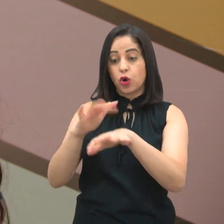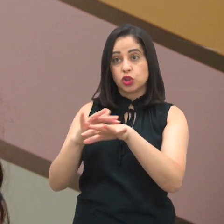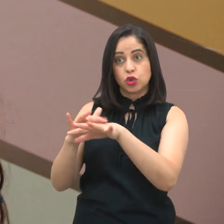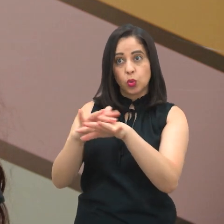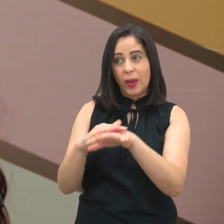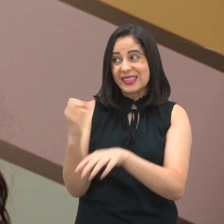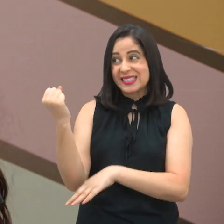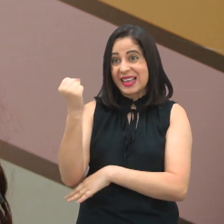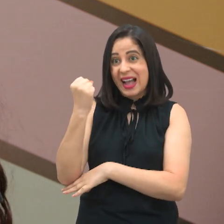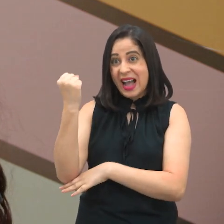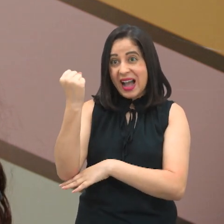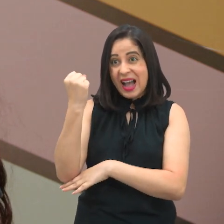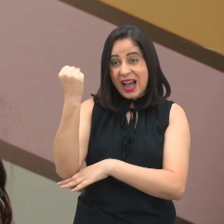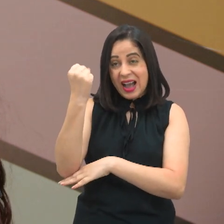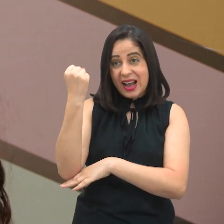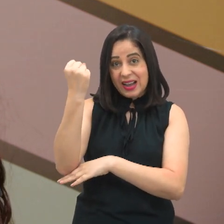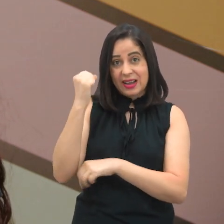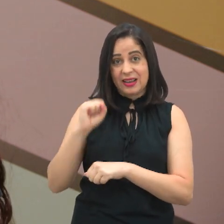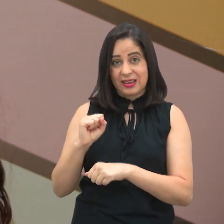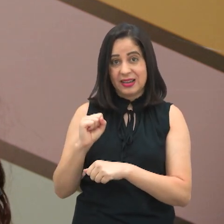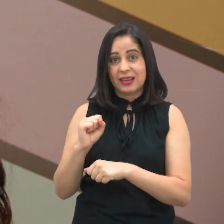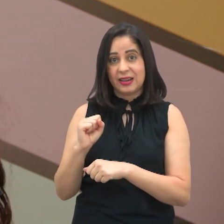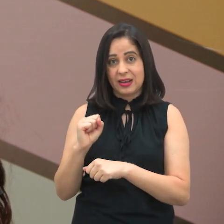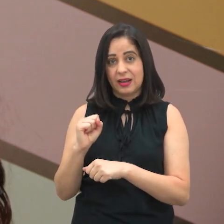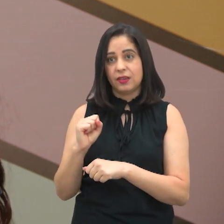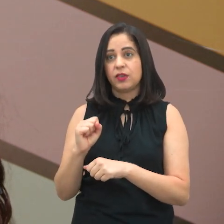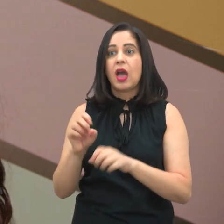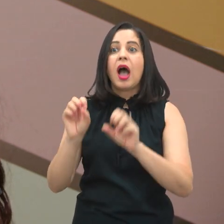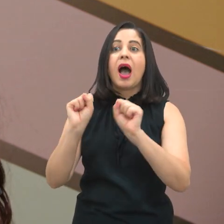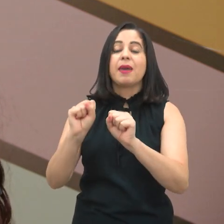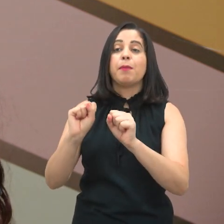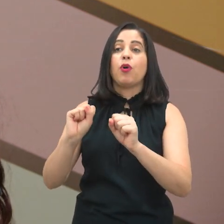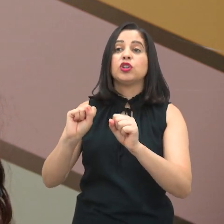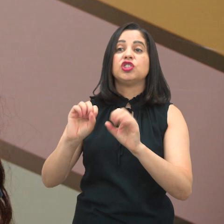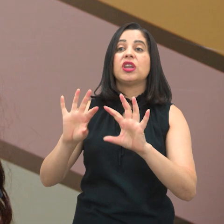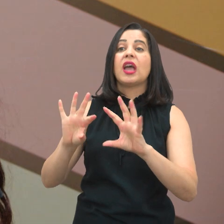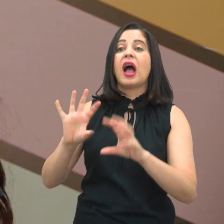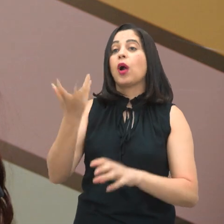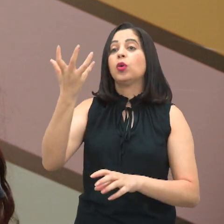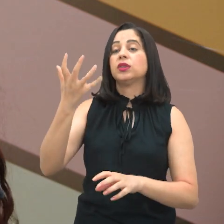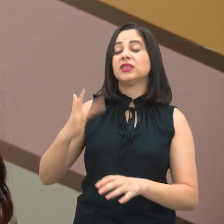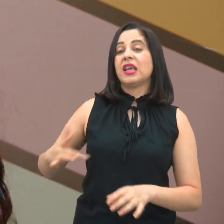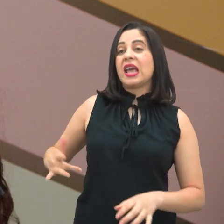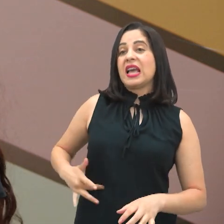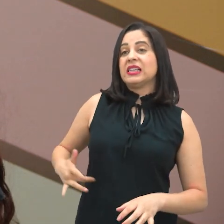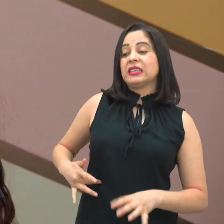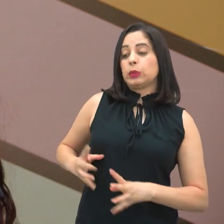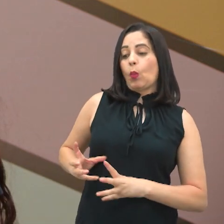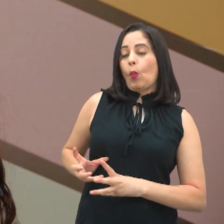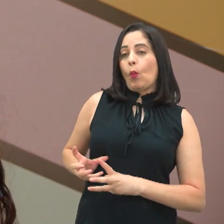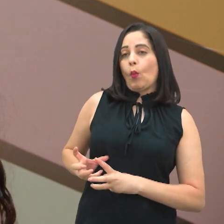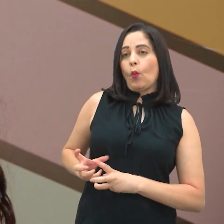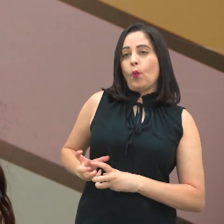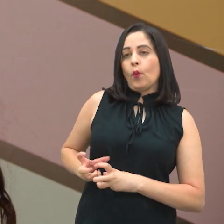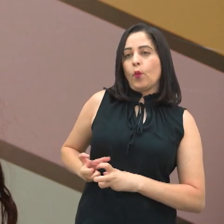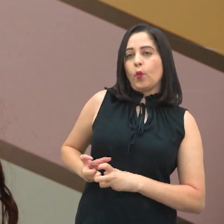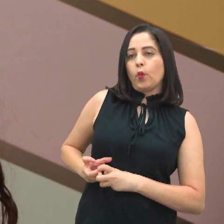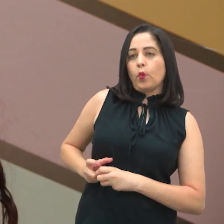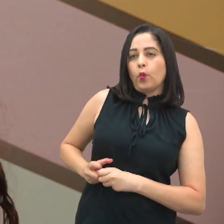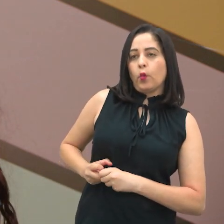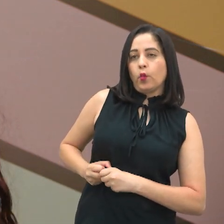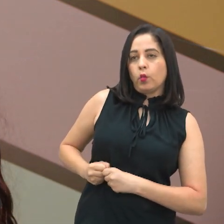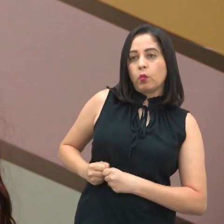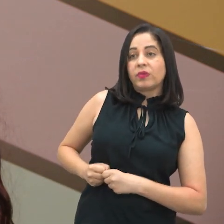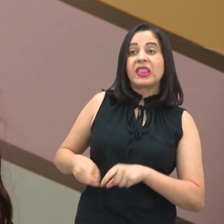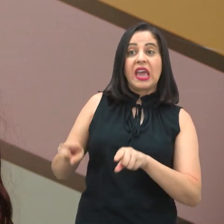cronicamente, permanecer com esse vírus e com isso ter a cirrose hepática, hepatite crônica, né? Pode levar a cirrose